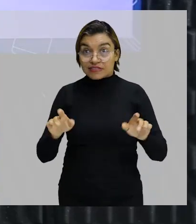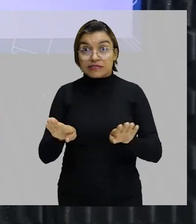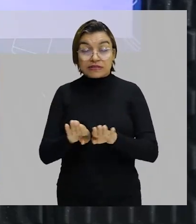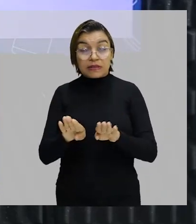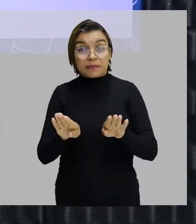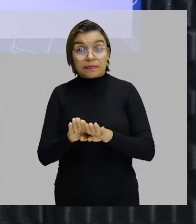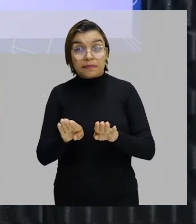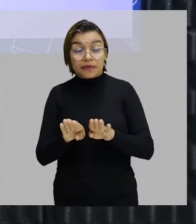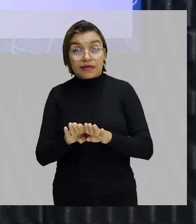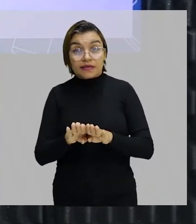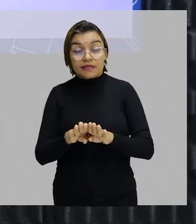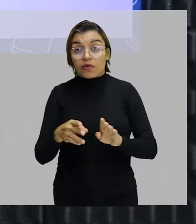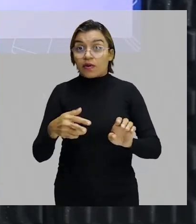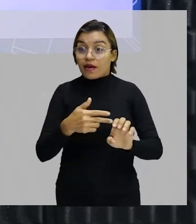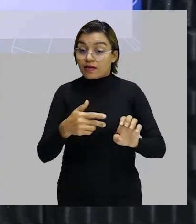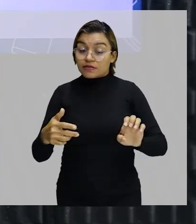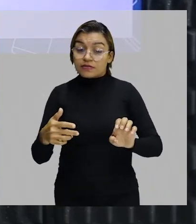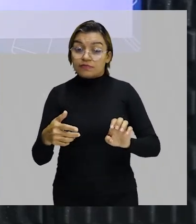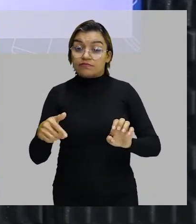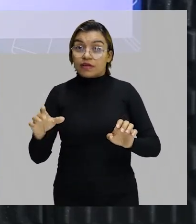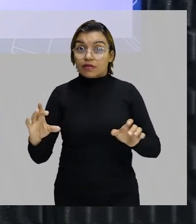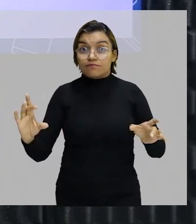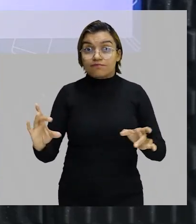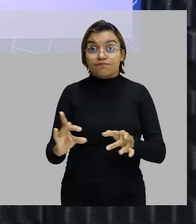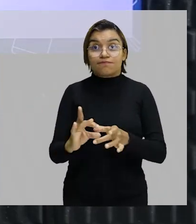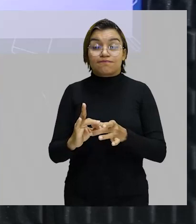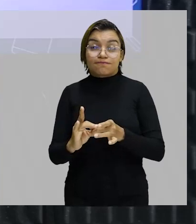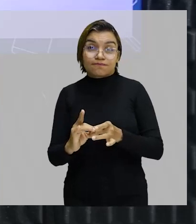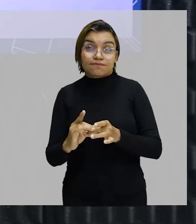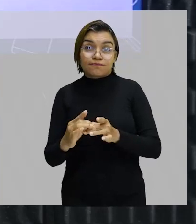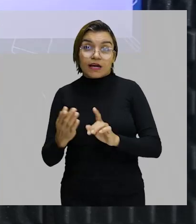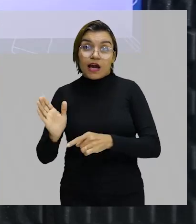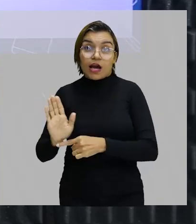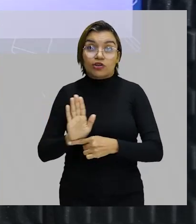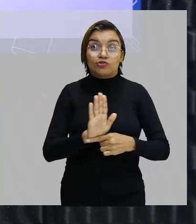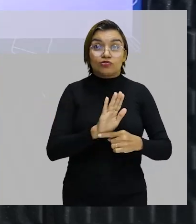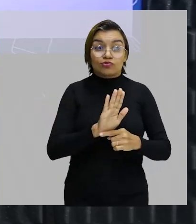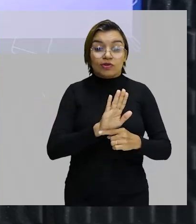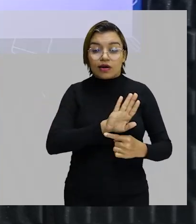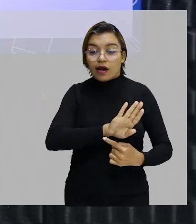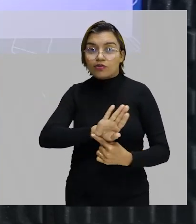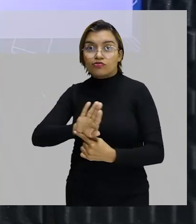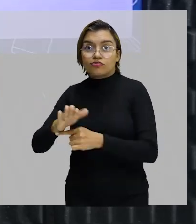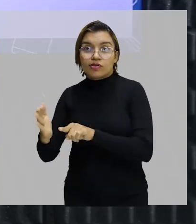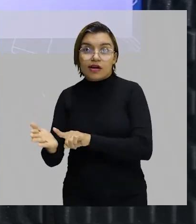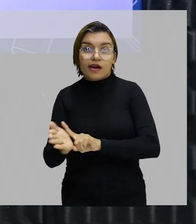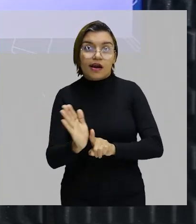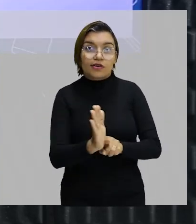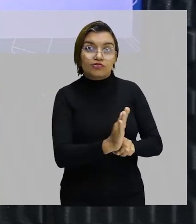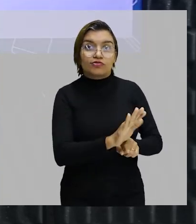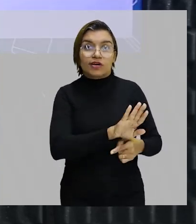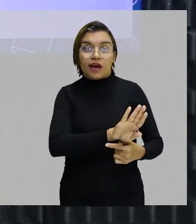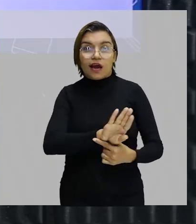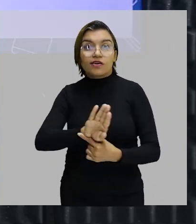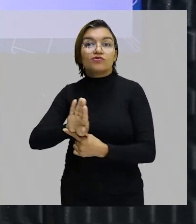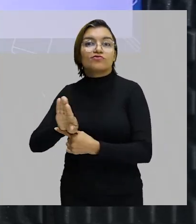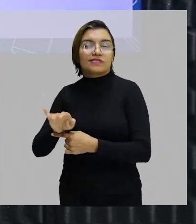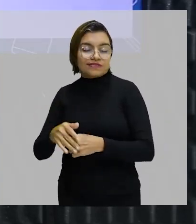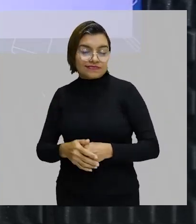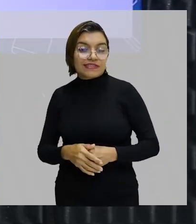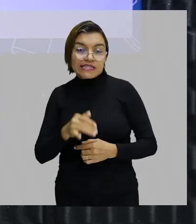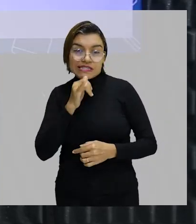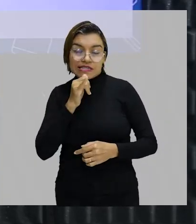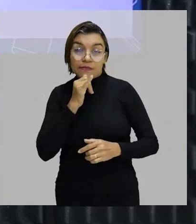posteriormente, ambos os elementos vão se beneficiando. A urbanização o aumento dela, o aumento da população urbana